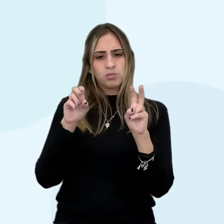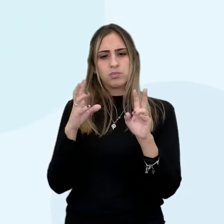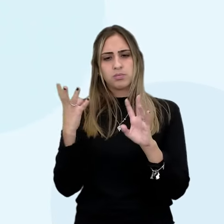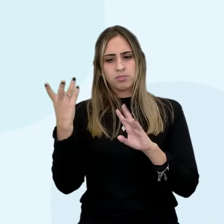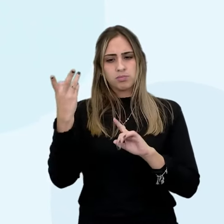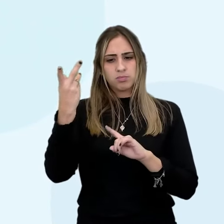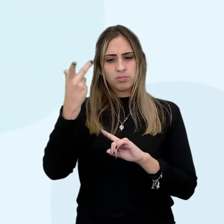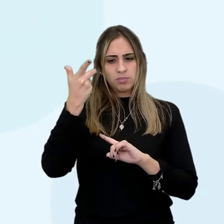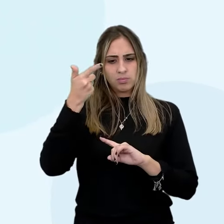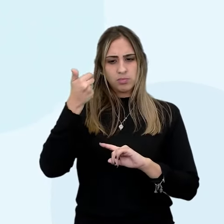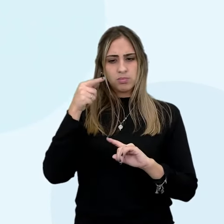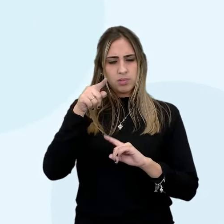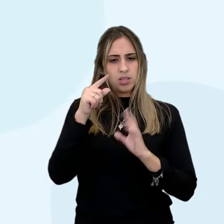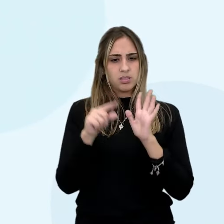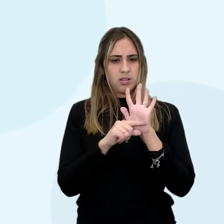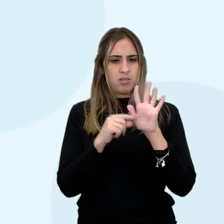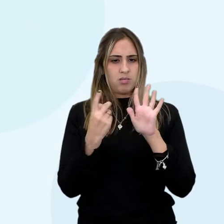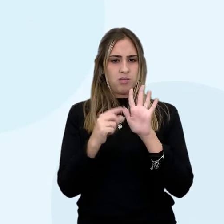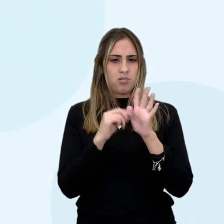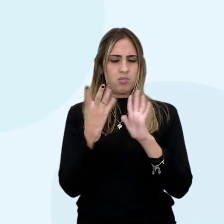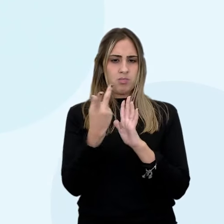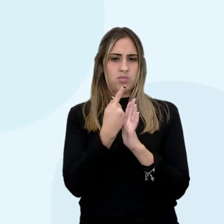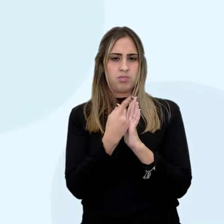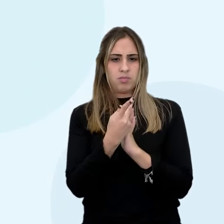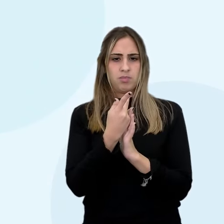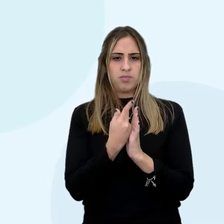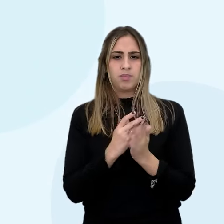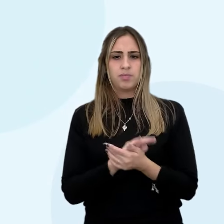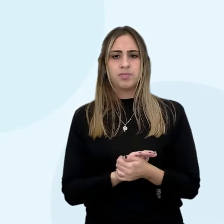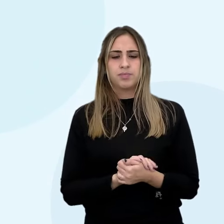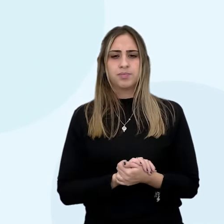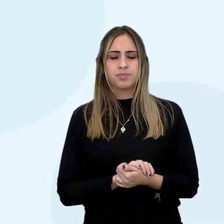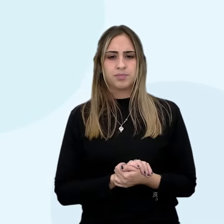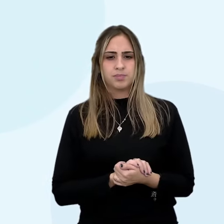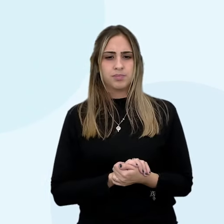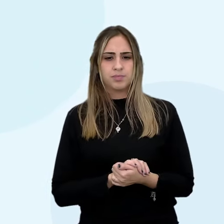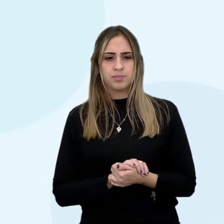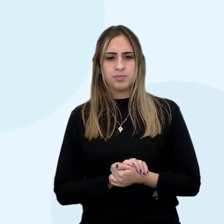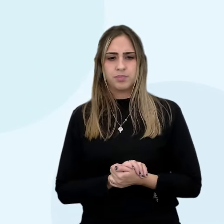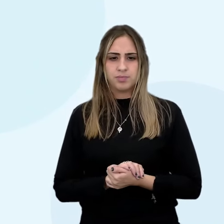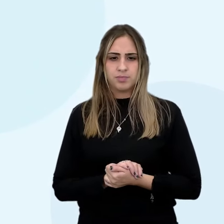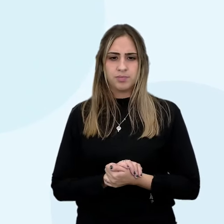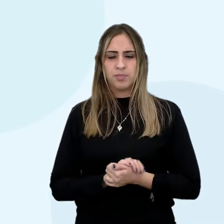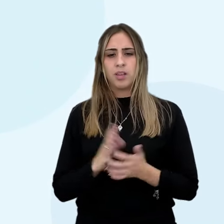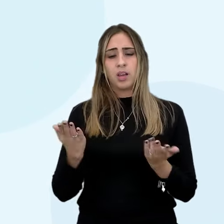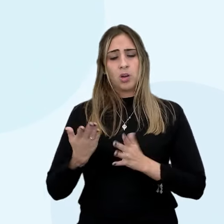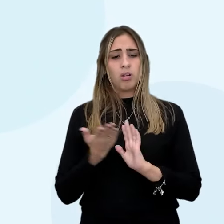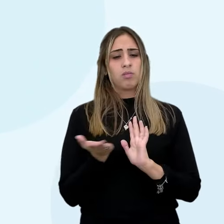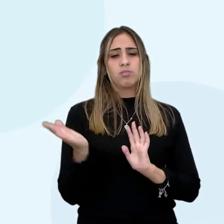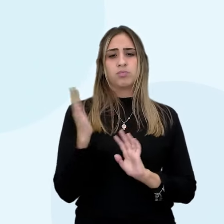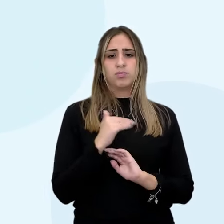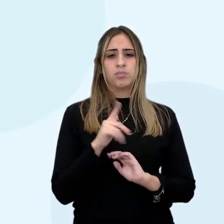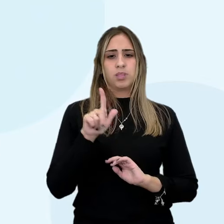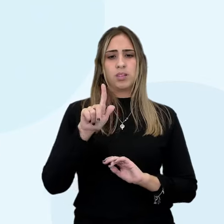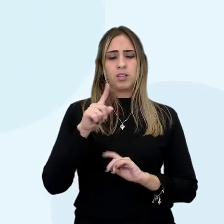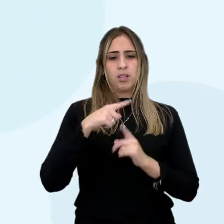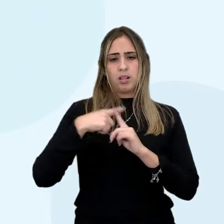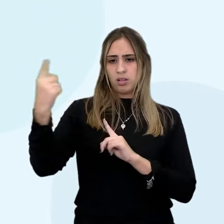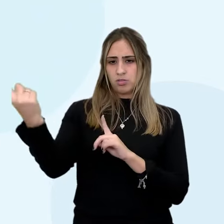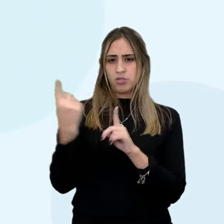apreciação dessa obra realmente agora nós vamos lá e de volta outra vez uma